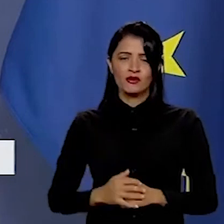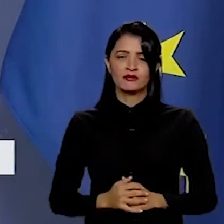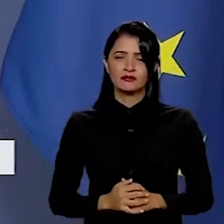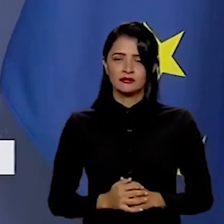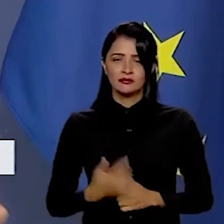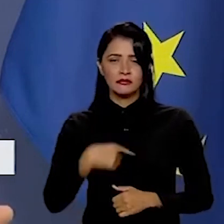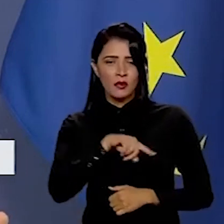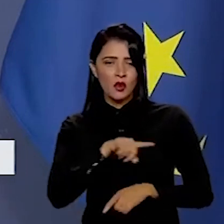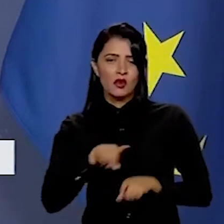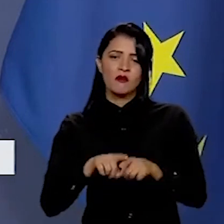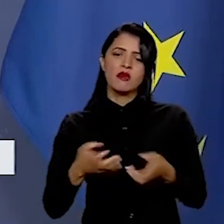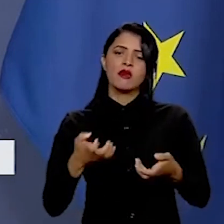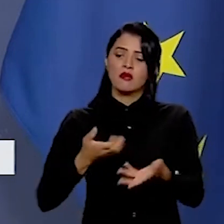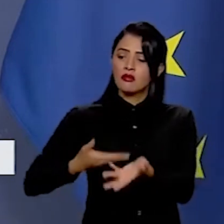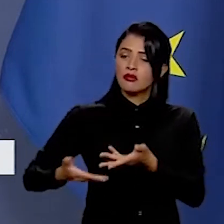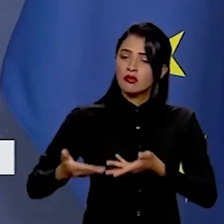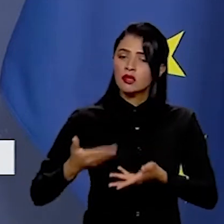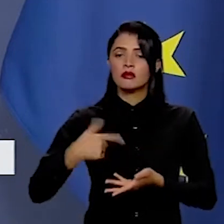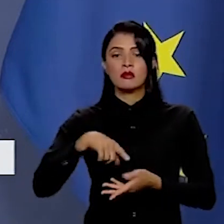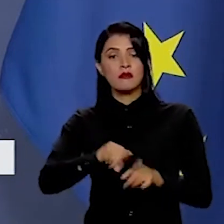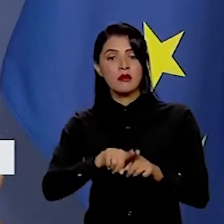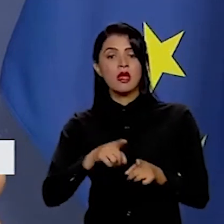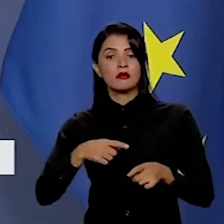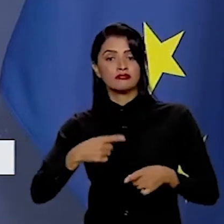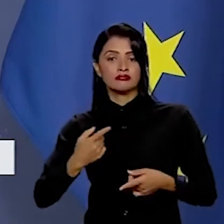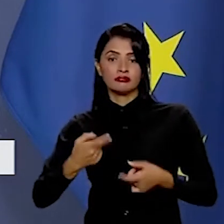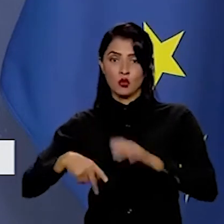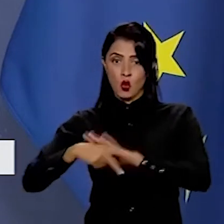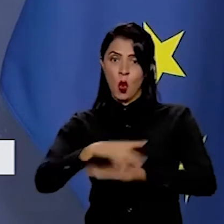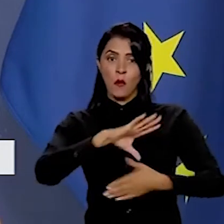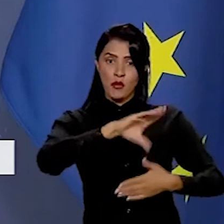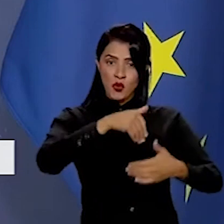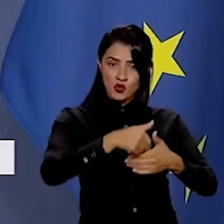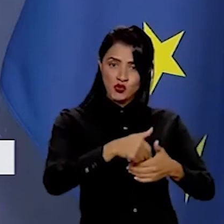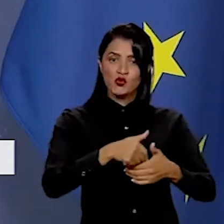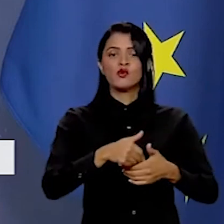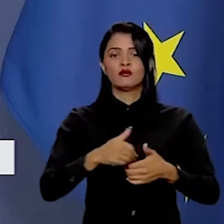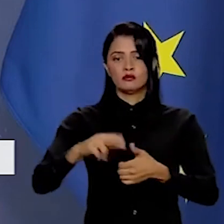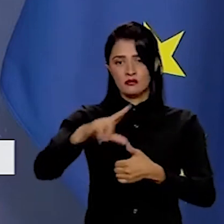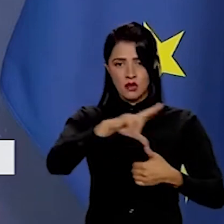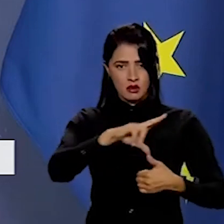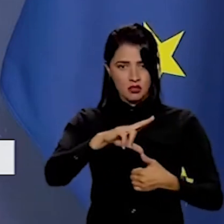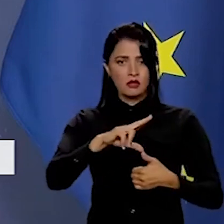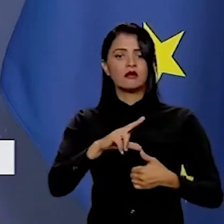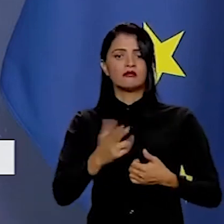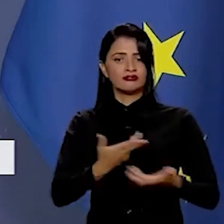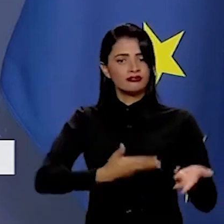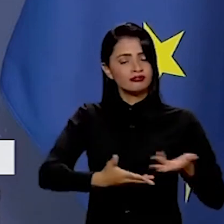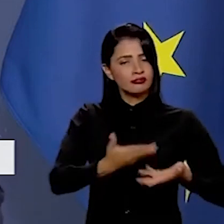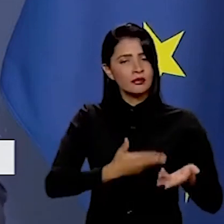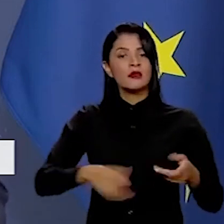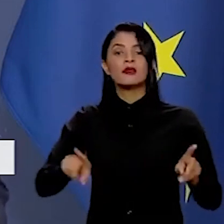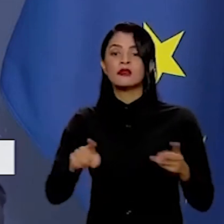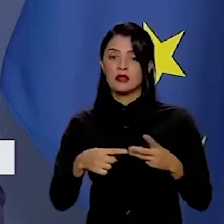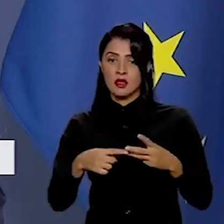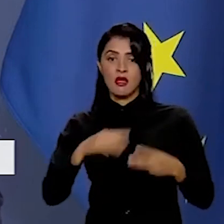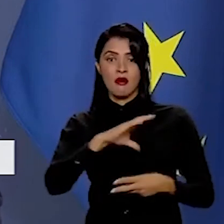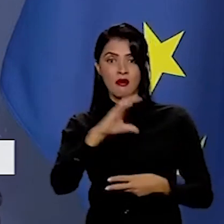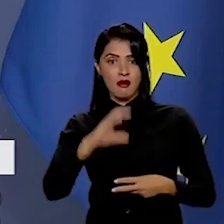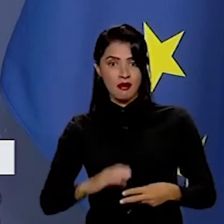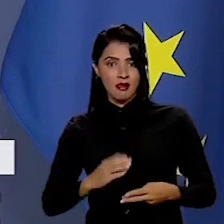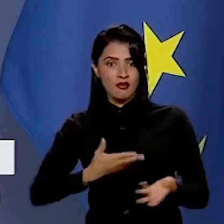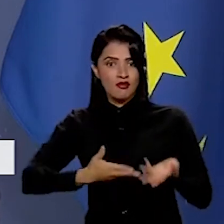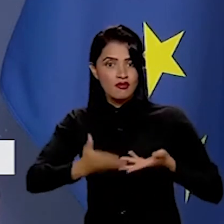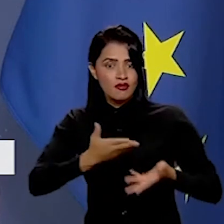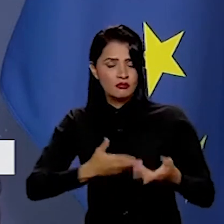nós queremos compartilhar com nossos parceiros do Mercosul e da América Latina e do Caribe e